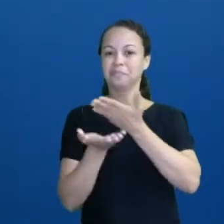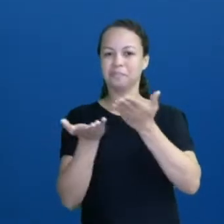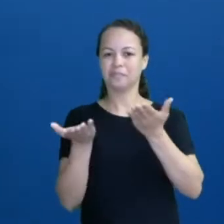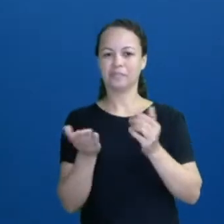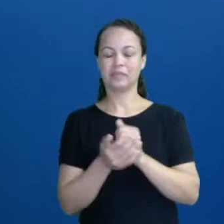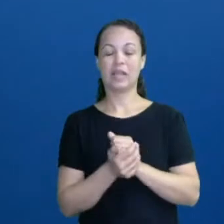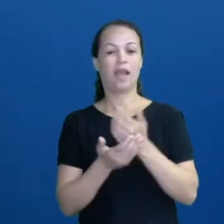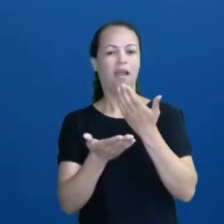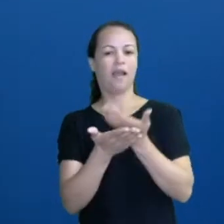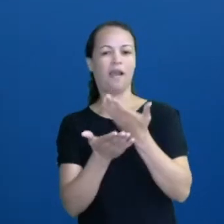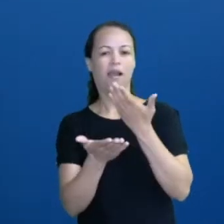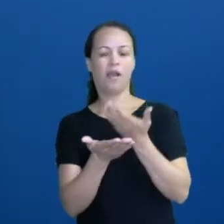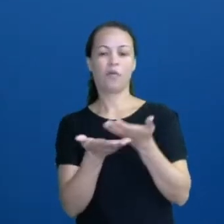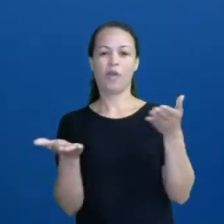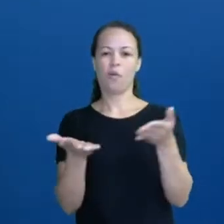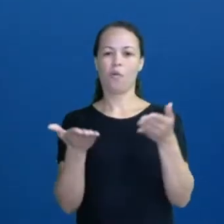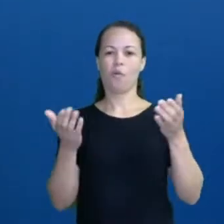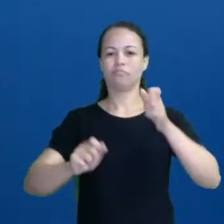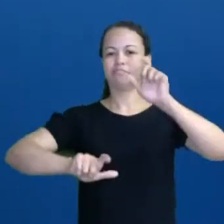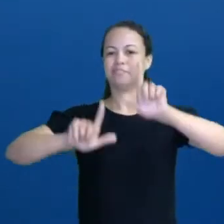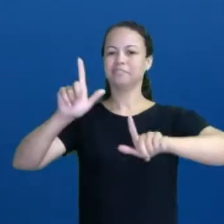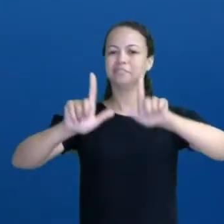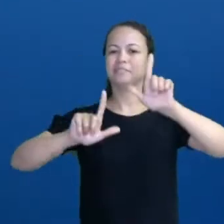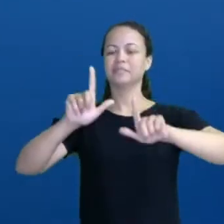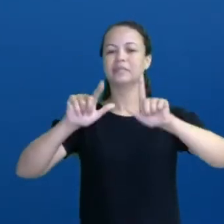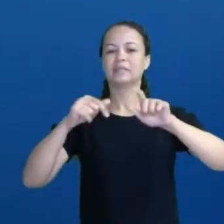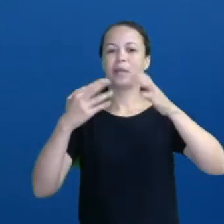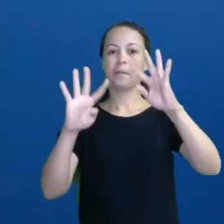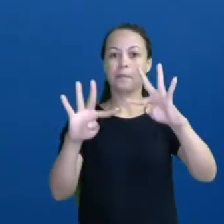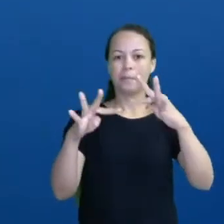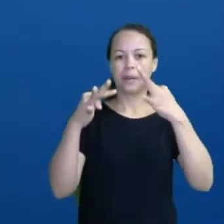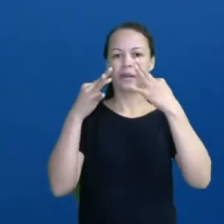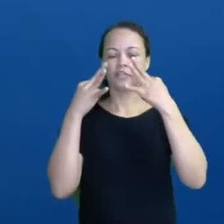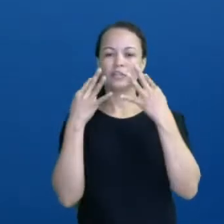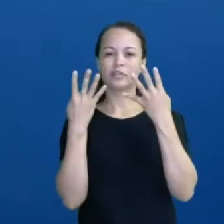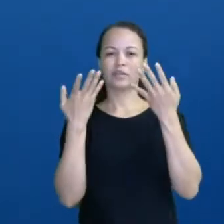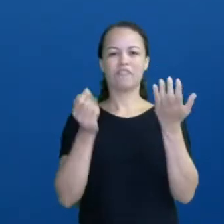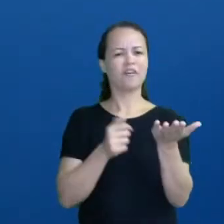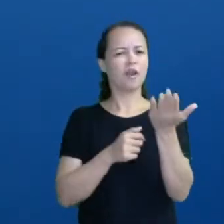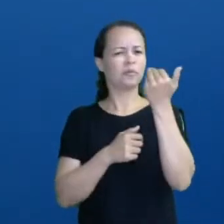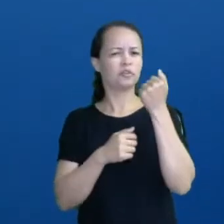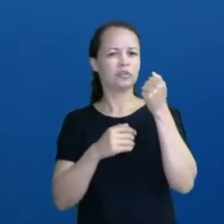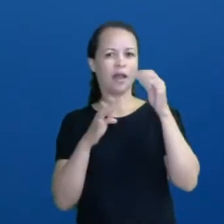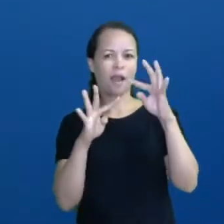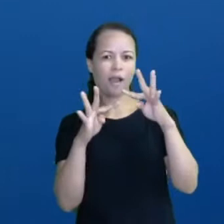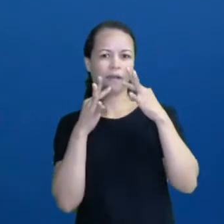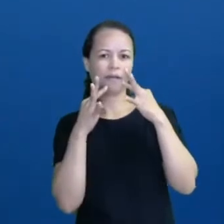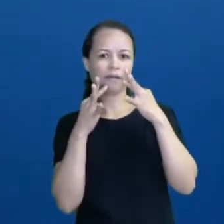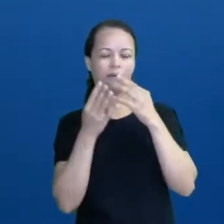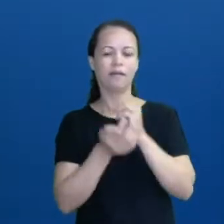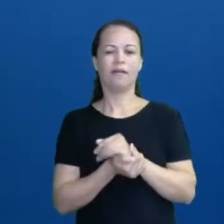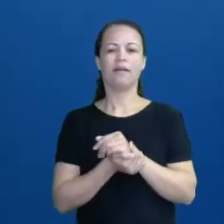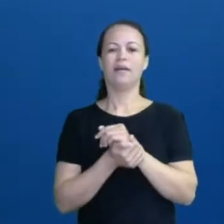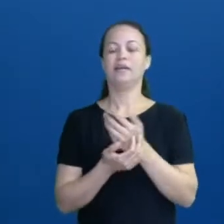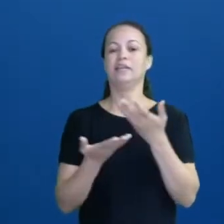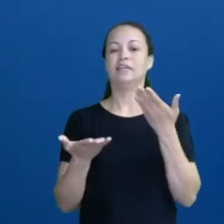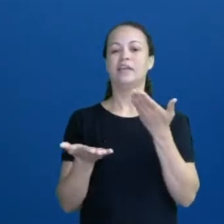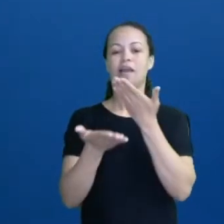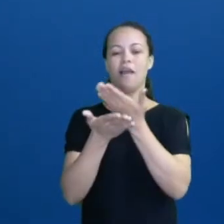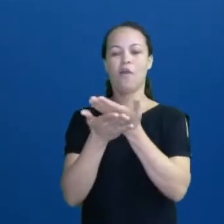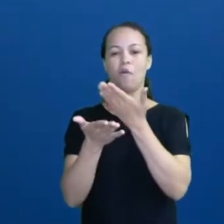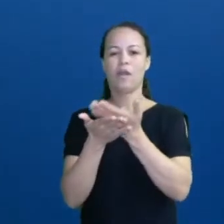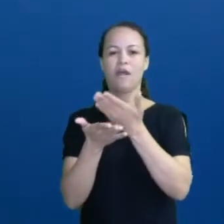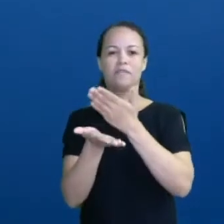Nossa aula hoje é na televisão. Preste muita atenção. Vamos lá, concentração, que a aula já